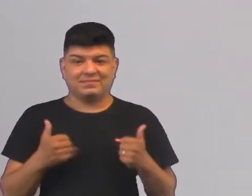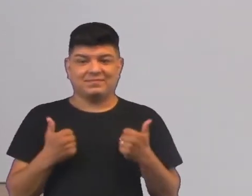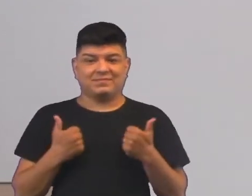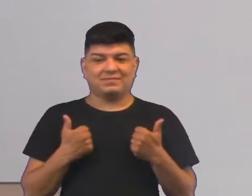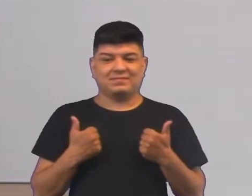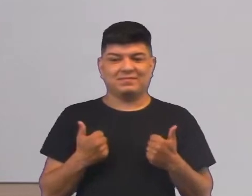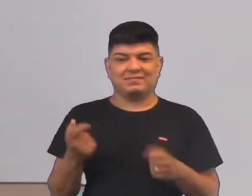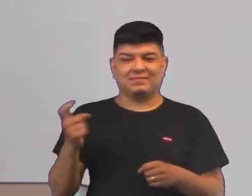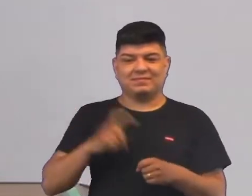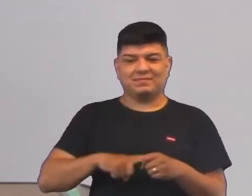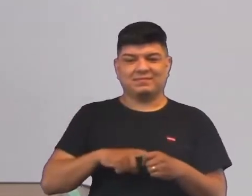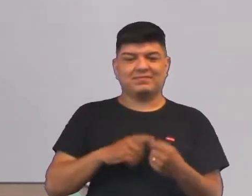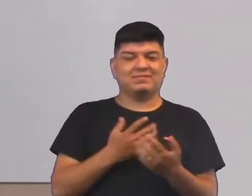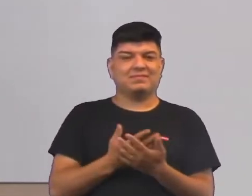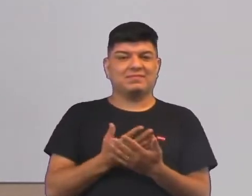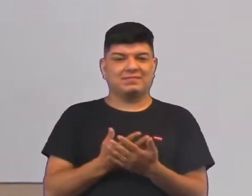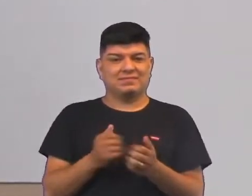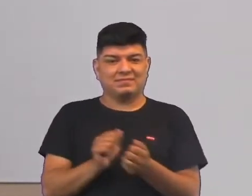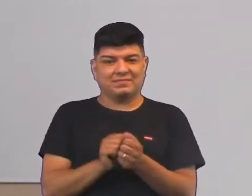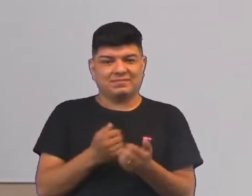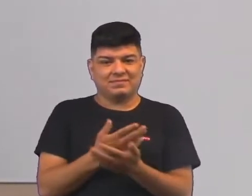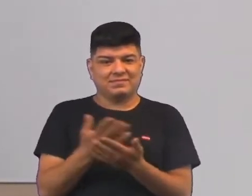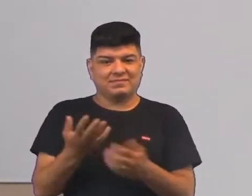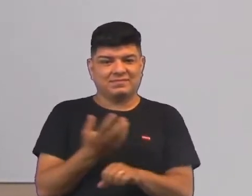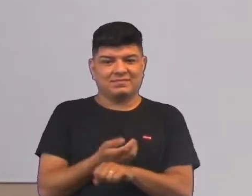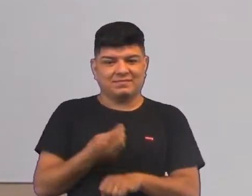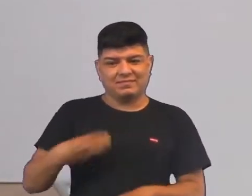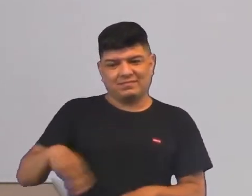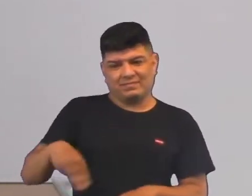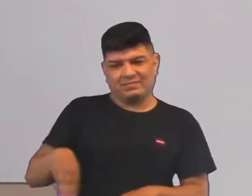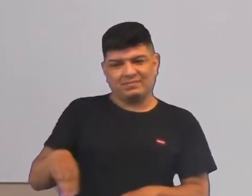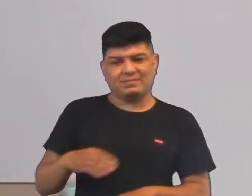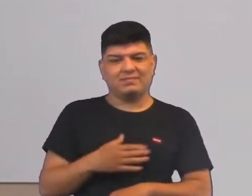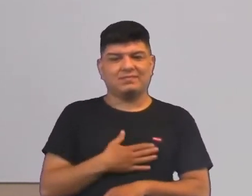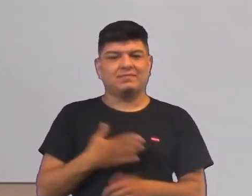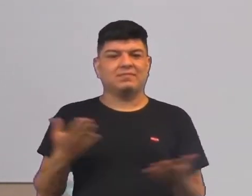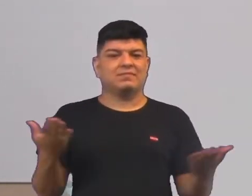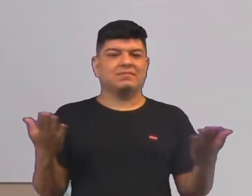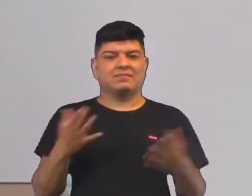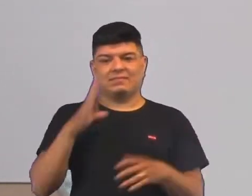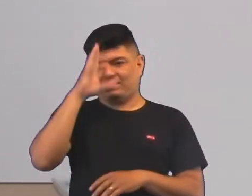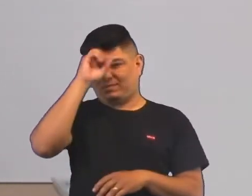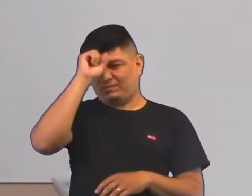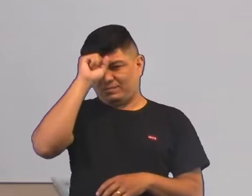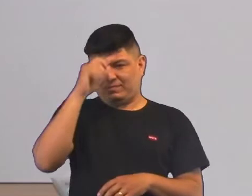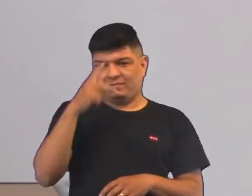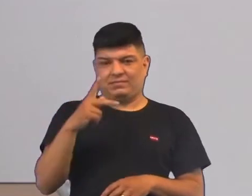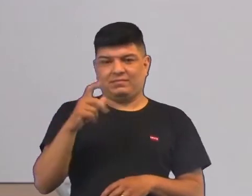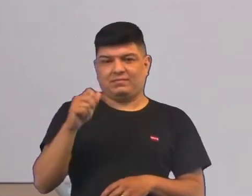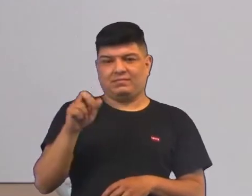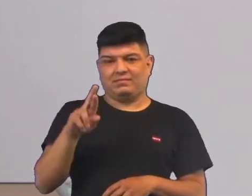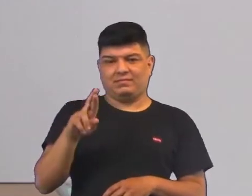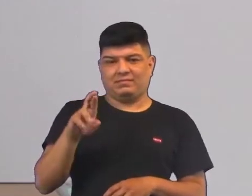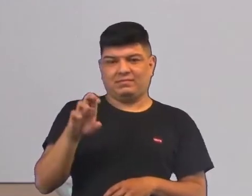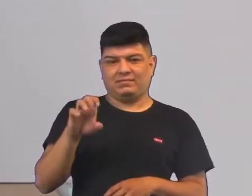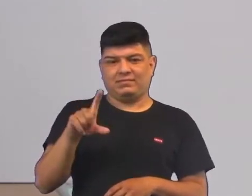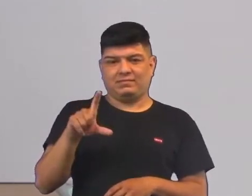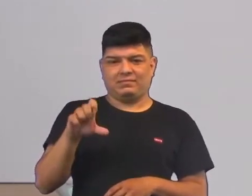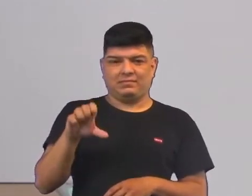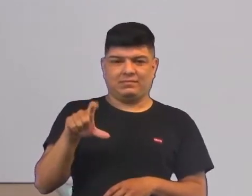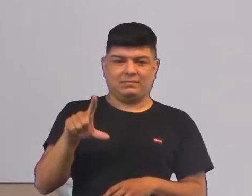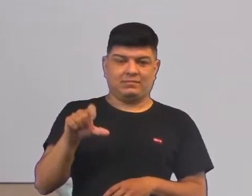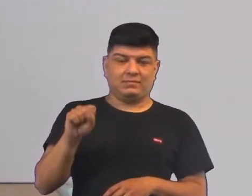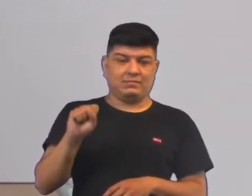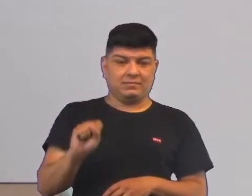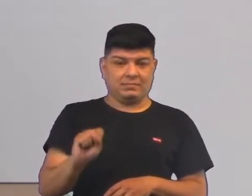Olá, tudo bem? Estou de volta para mais uma aula com vocês, aula de matemática. E hoje vamos aprender sobre paralelos,